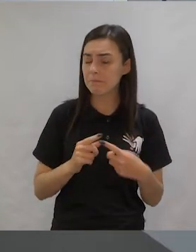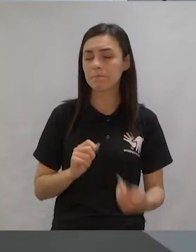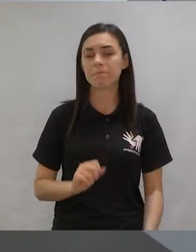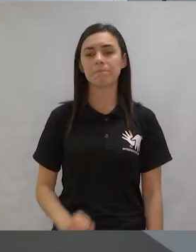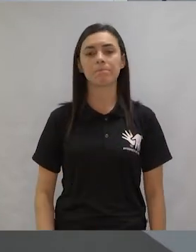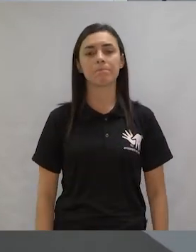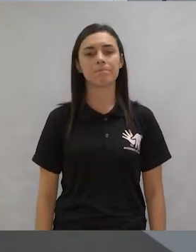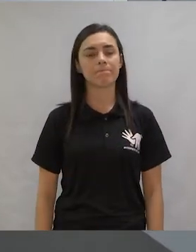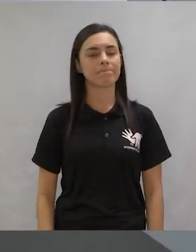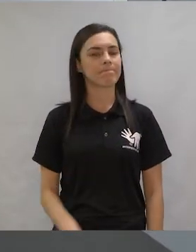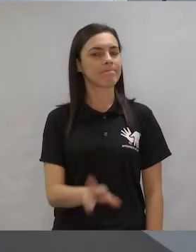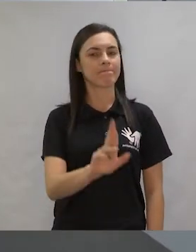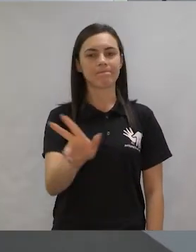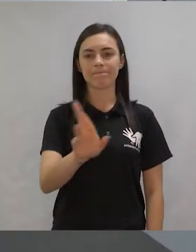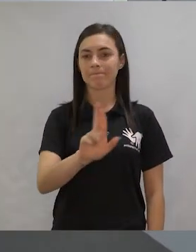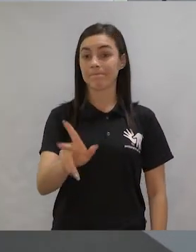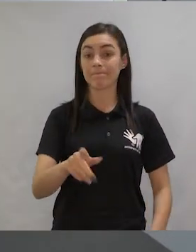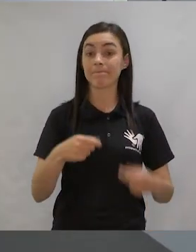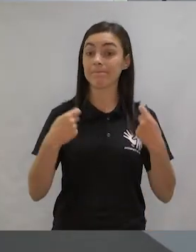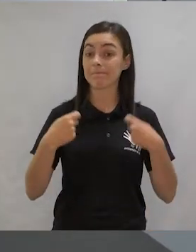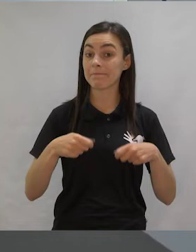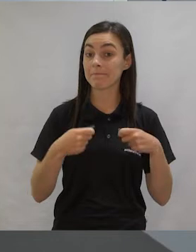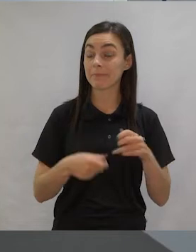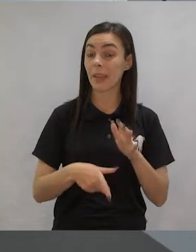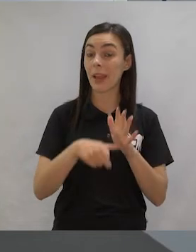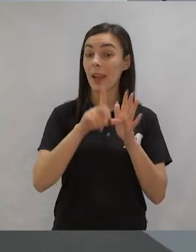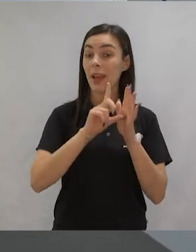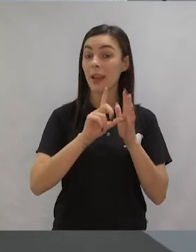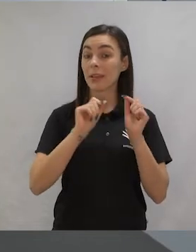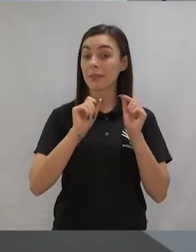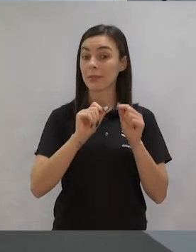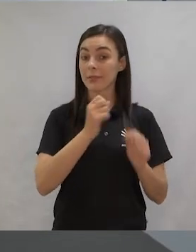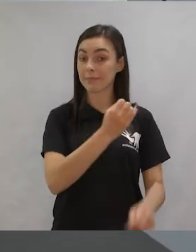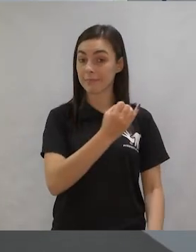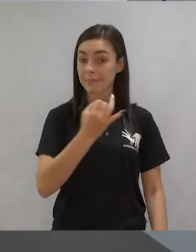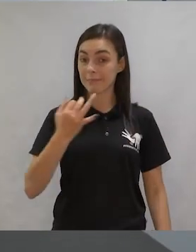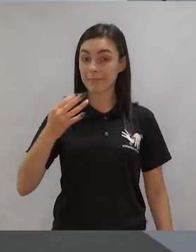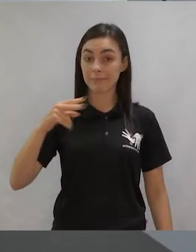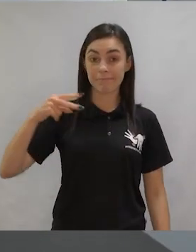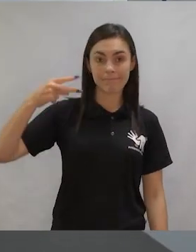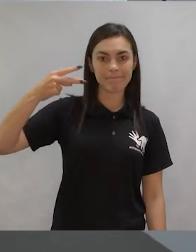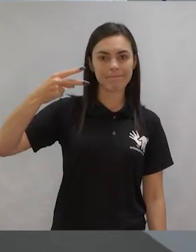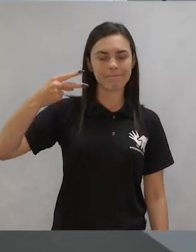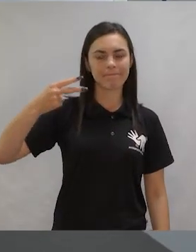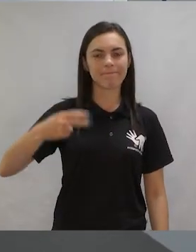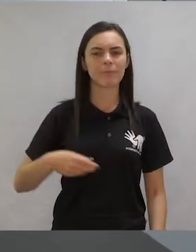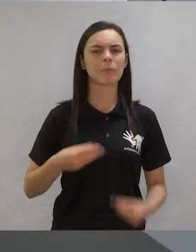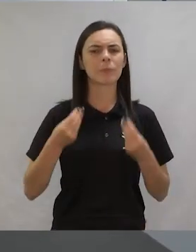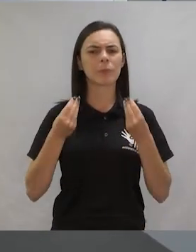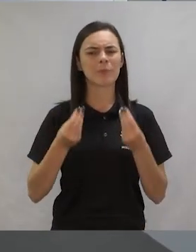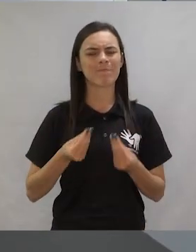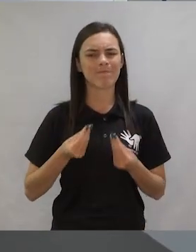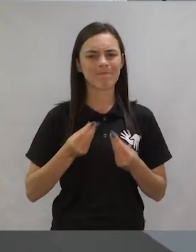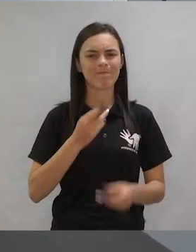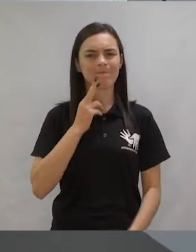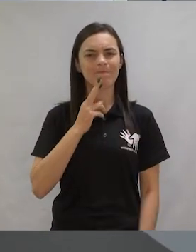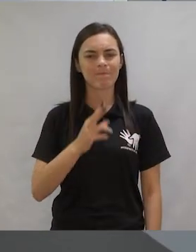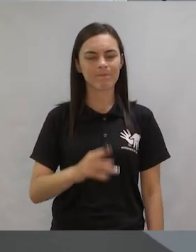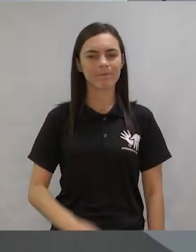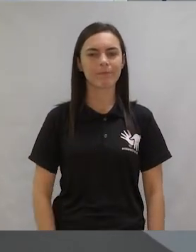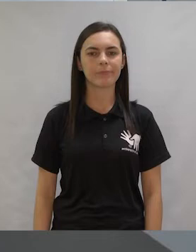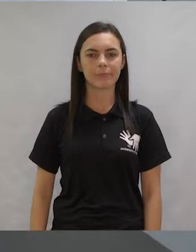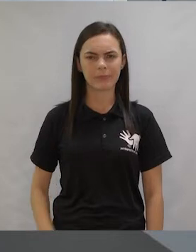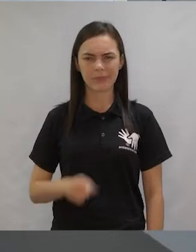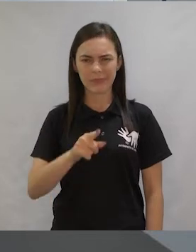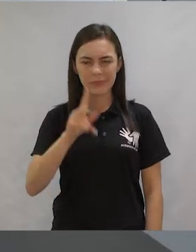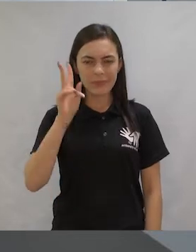multiplicação? Não, né? Eu tenho antes uma potência, lembram? Como que eu resolvo essa